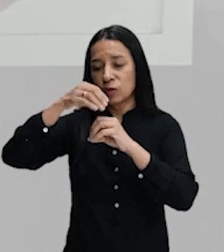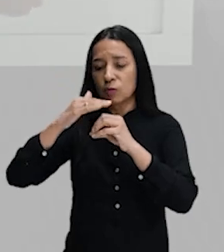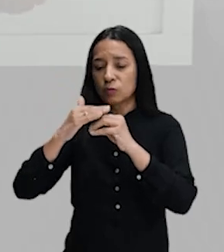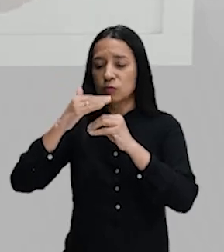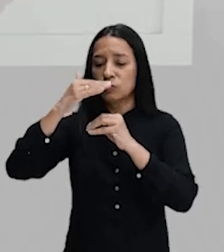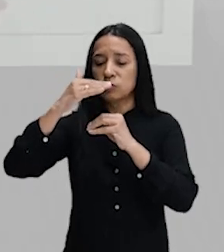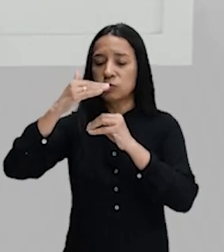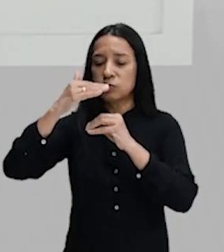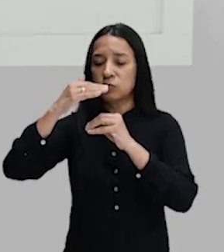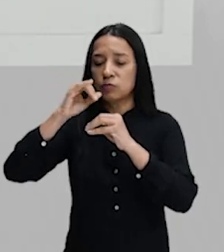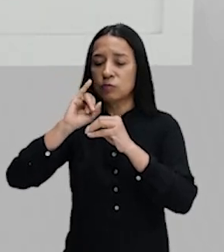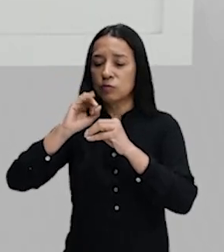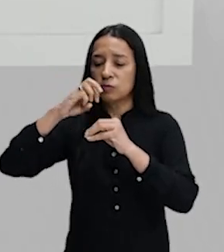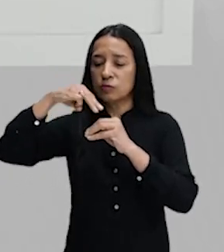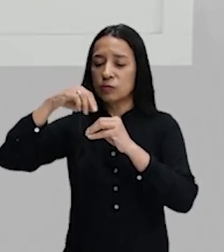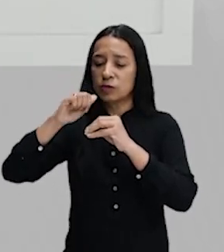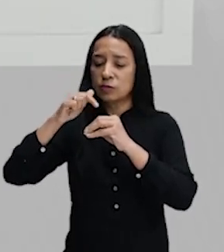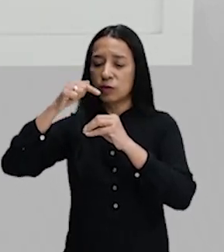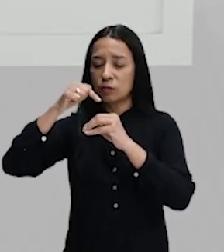cima, polo norte.